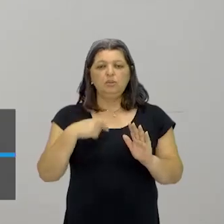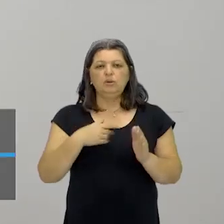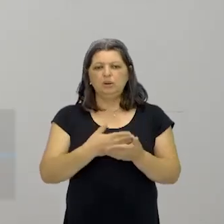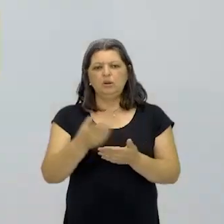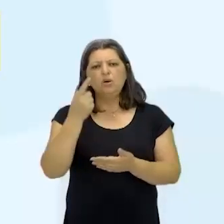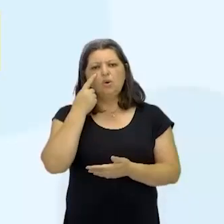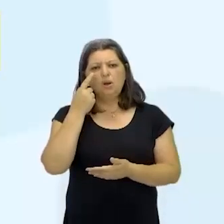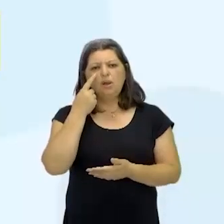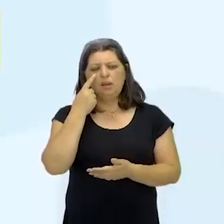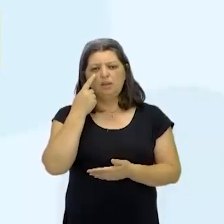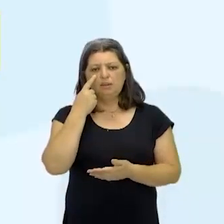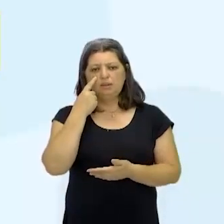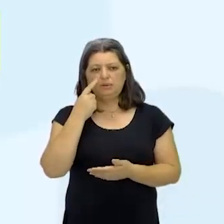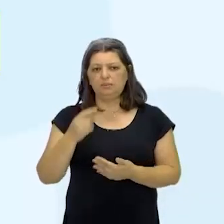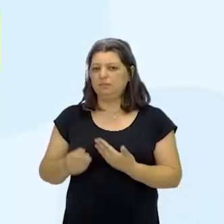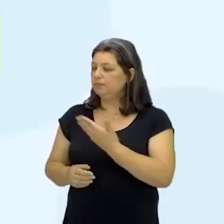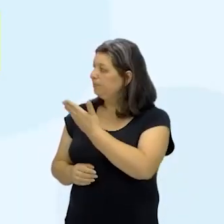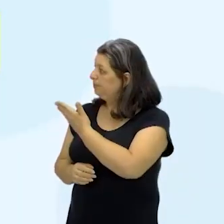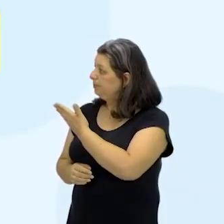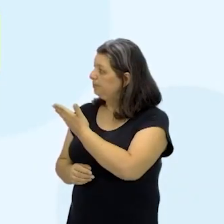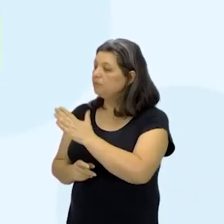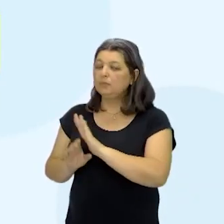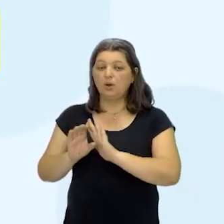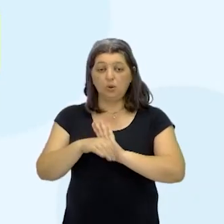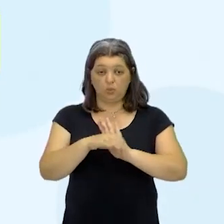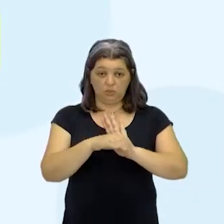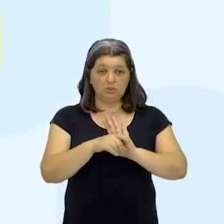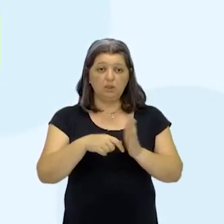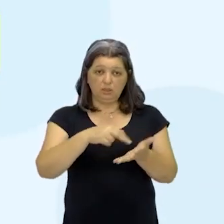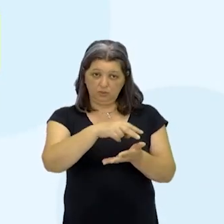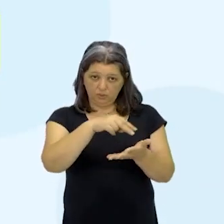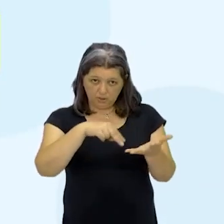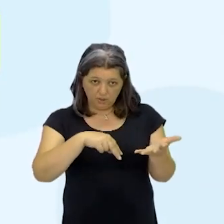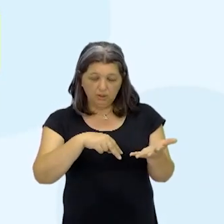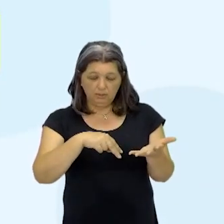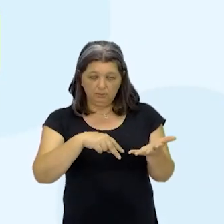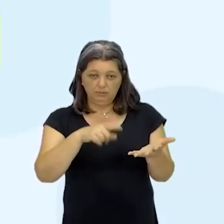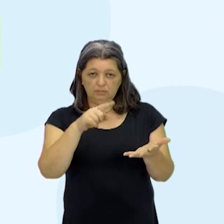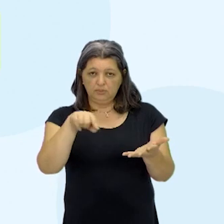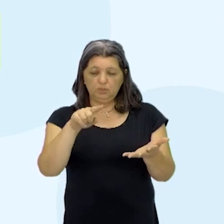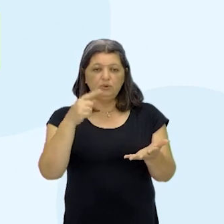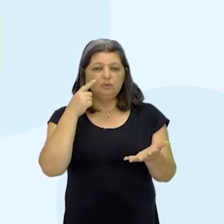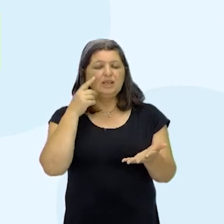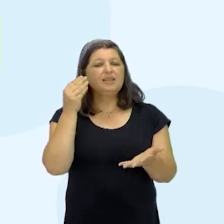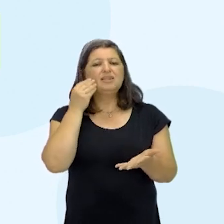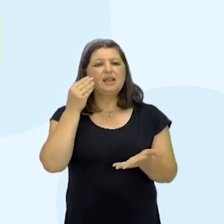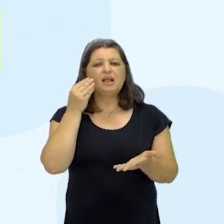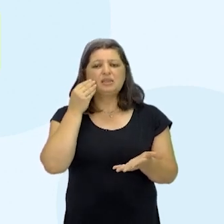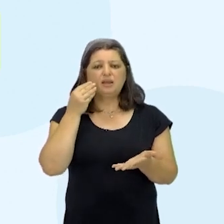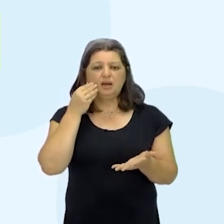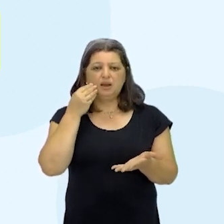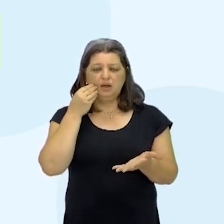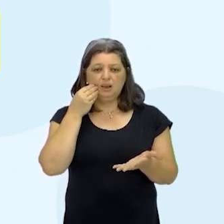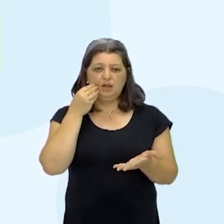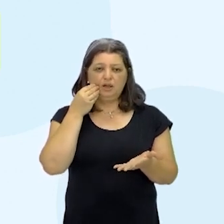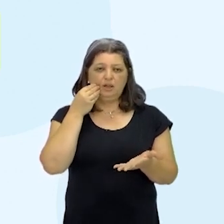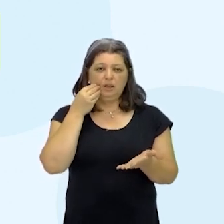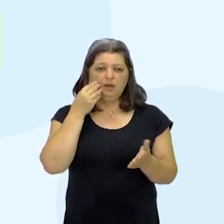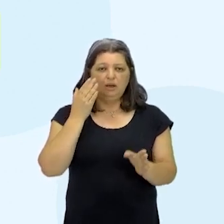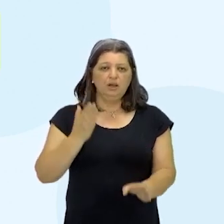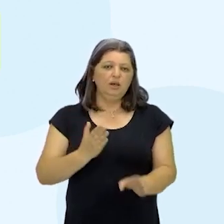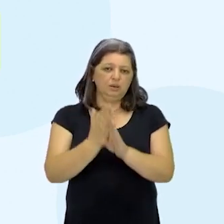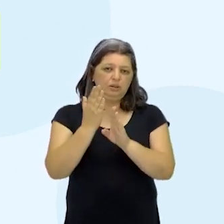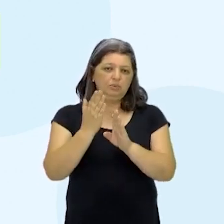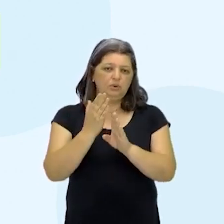dar uma olhadinha aqui neles. Eu vou mostrar o conceito para vocês. Vou ler o conceito para vocês. E depois vocês vão ter que dar... Vocês vão poder achar aí